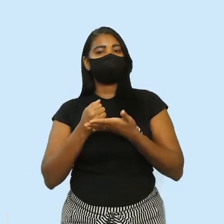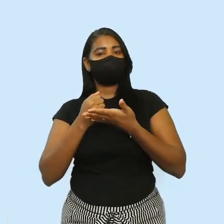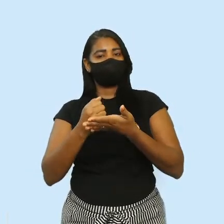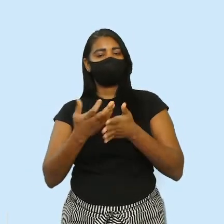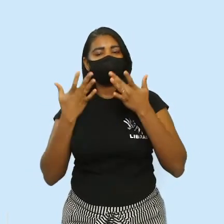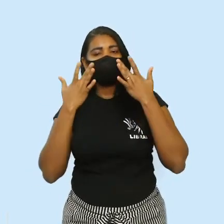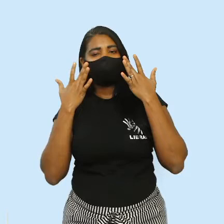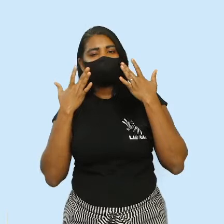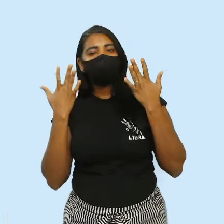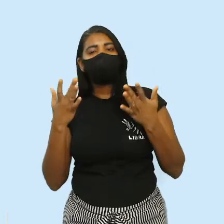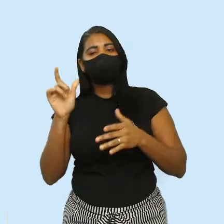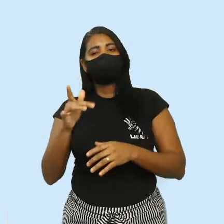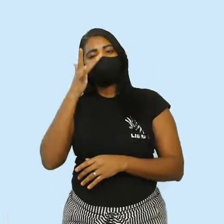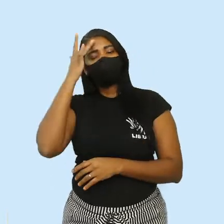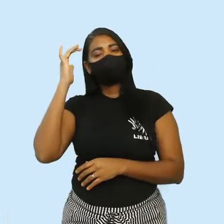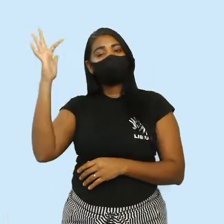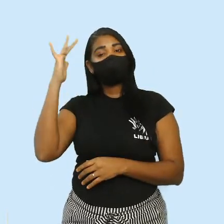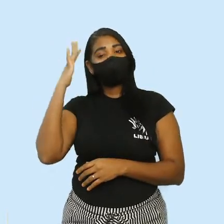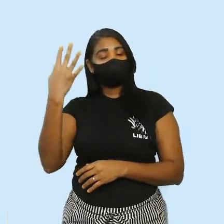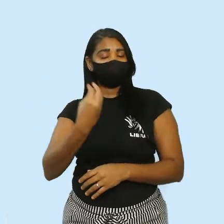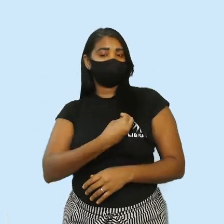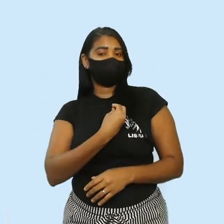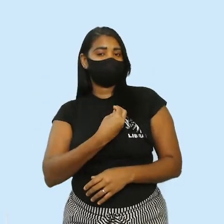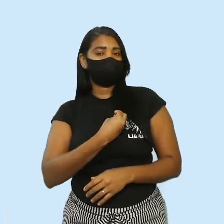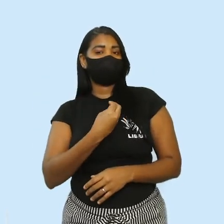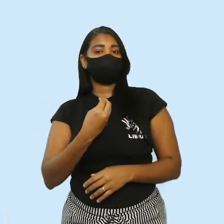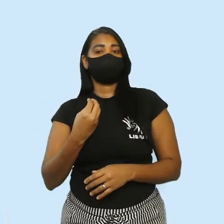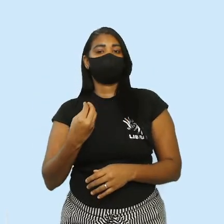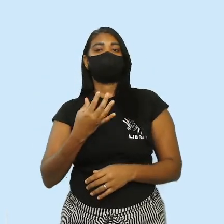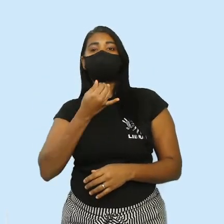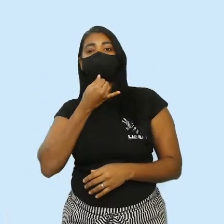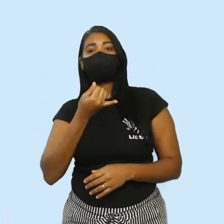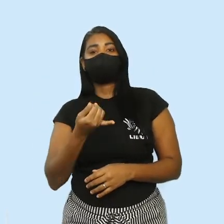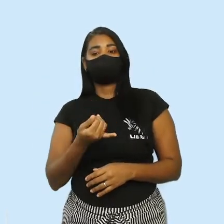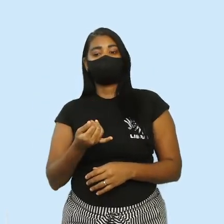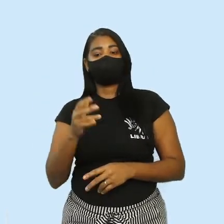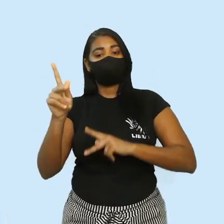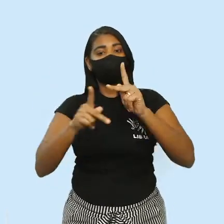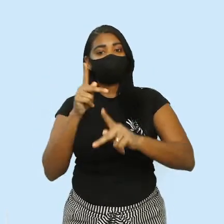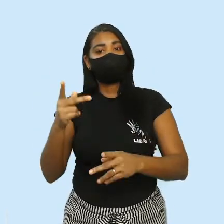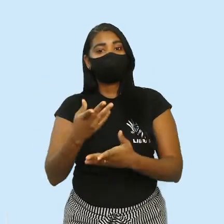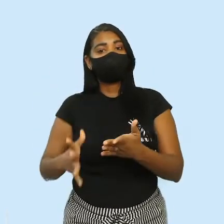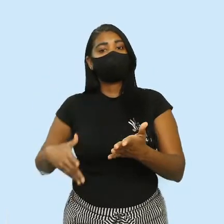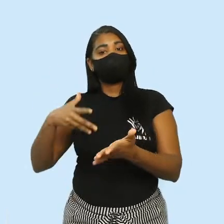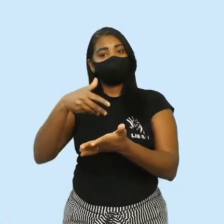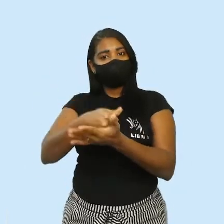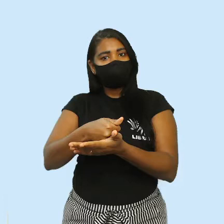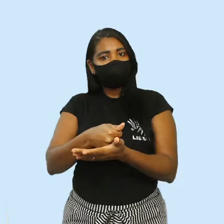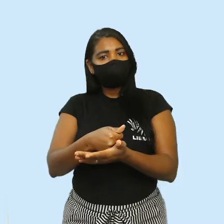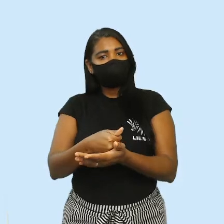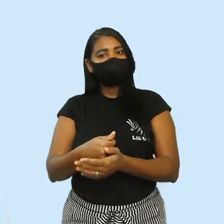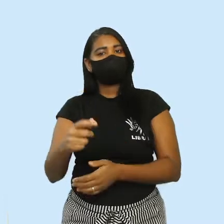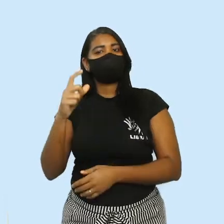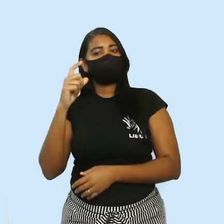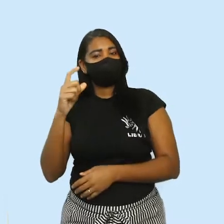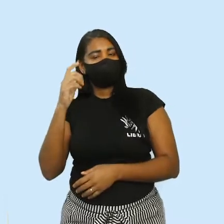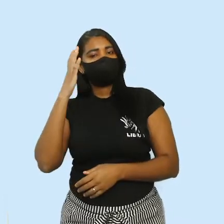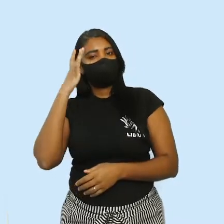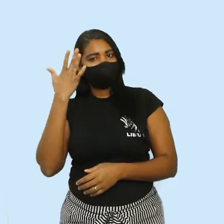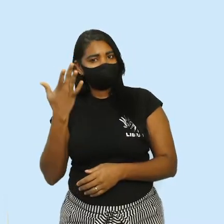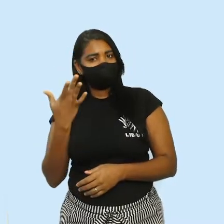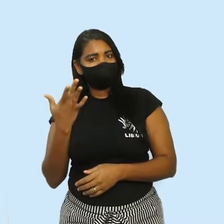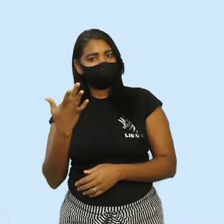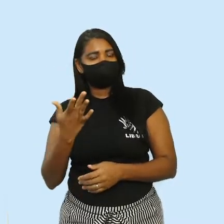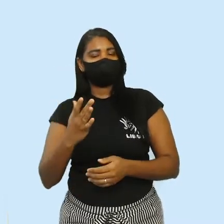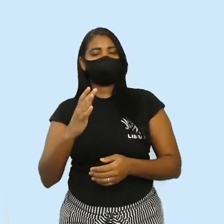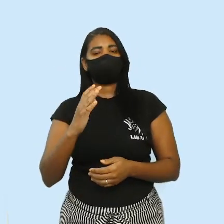é porque você imagina que a gente vive, os artistas vivem do público, né? Ou do pagamento de ingresso, ou do pagamento de